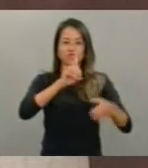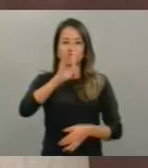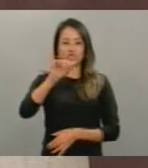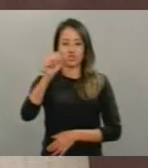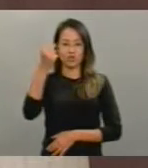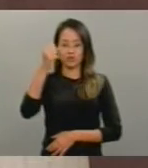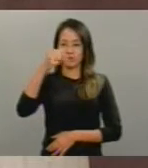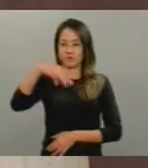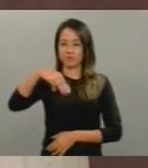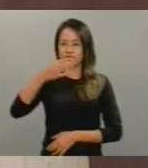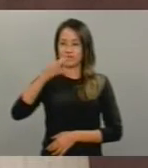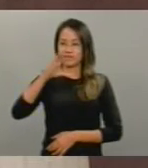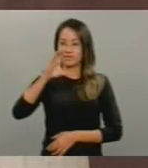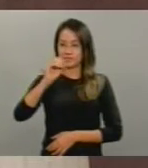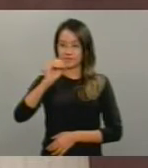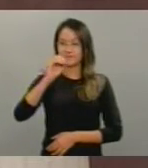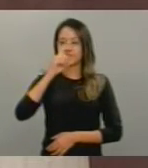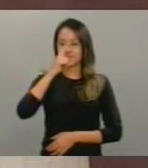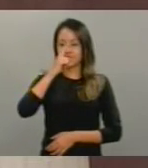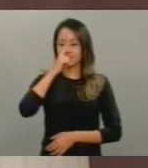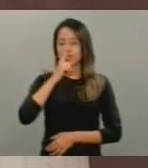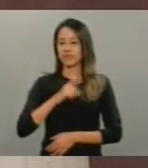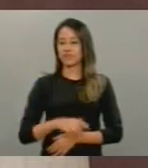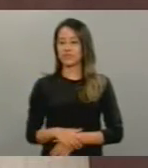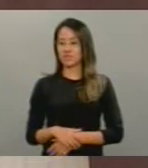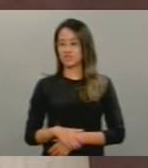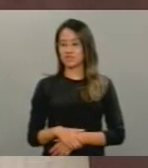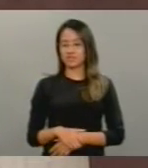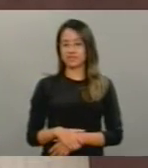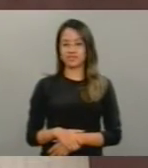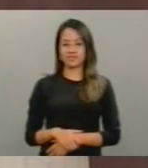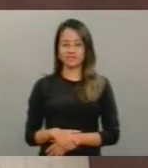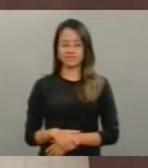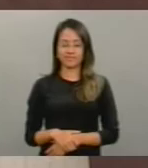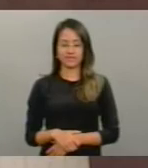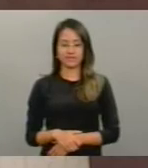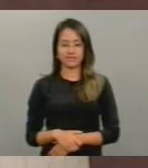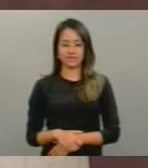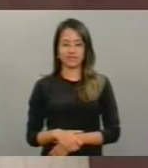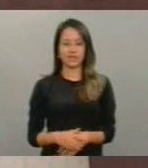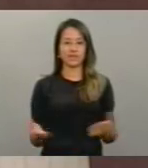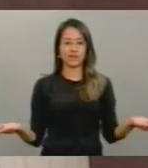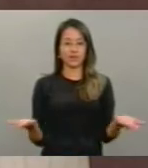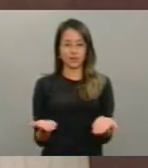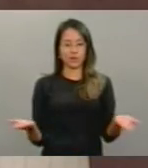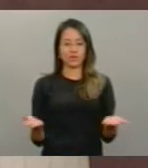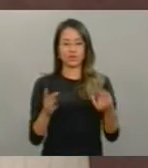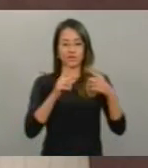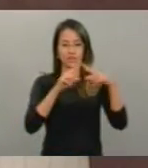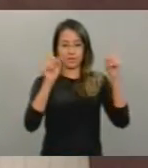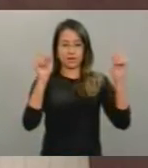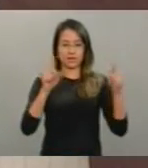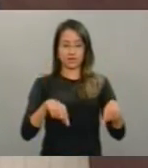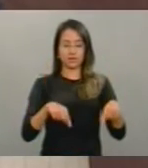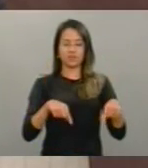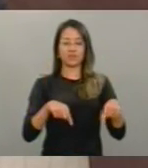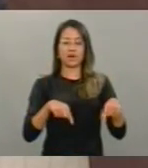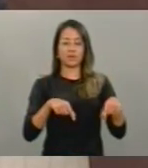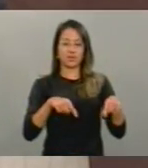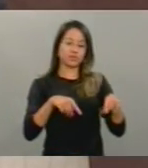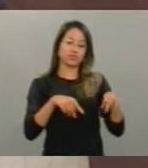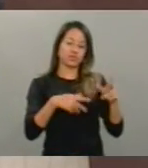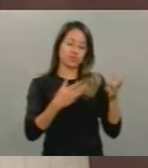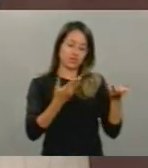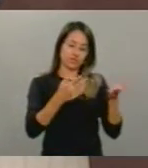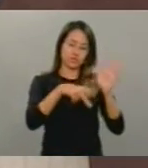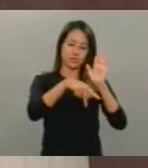colocar o nosso mandato nessa luta. Hoje nós ingressamos com um projeto de lei singelo, criando a